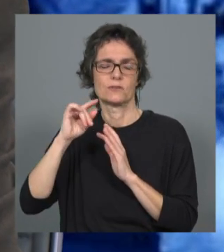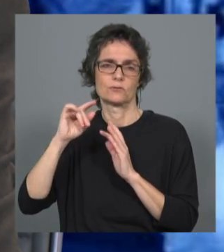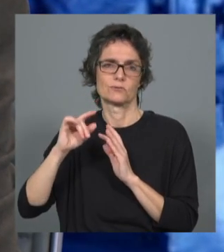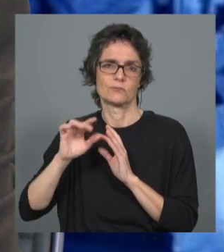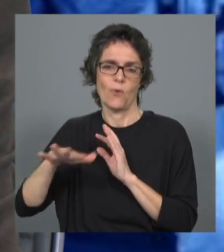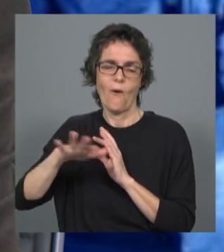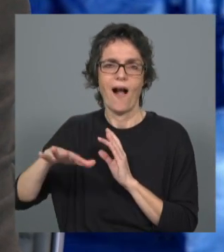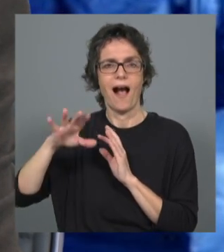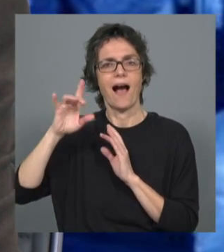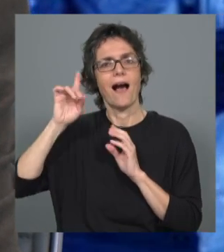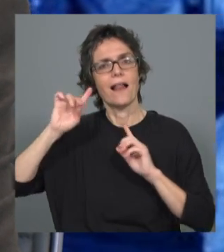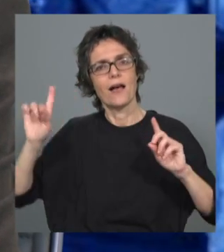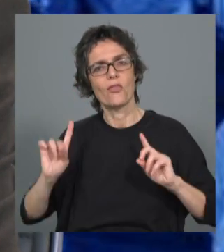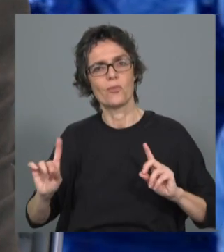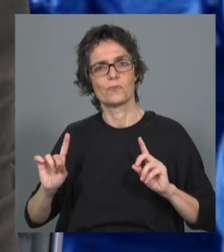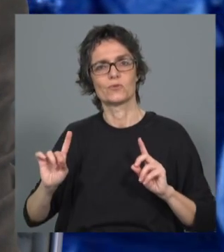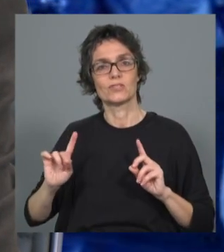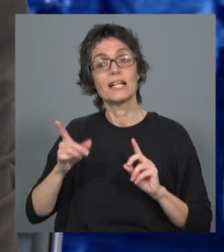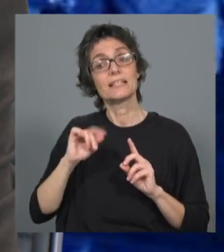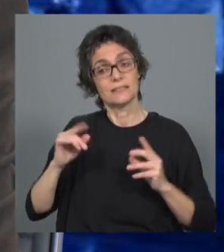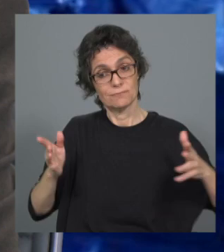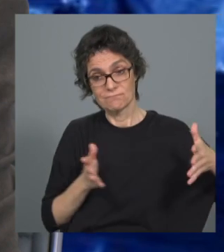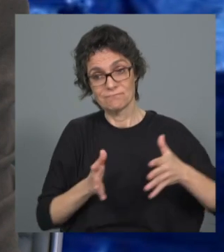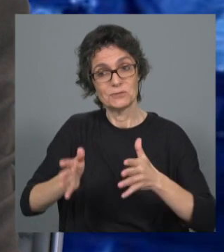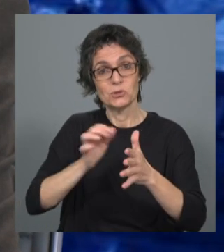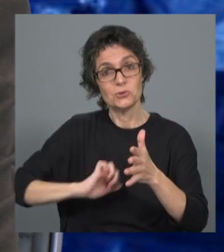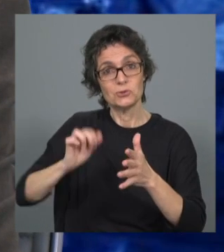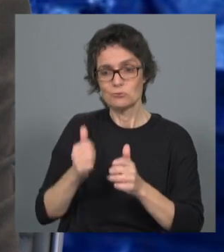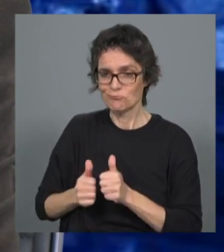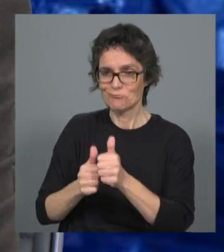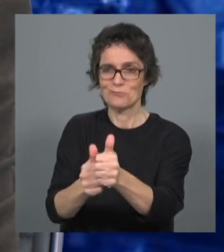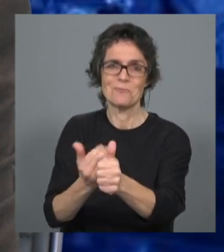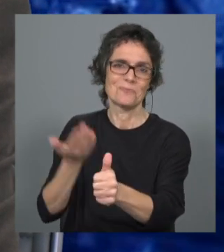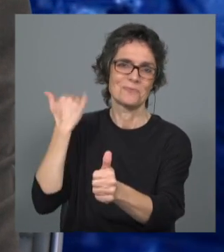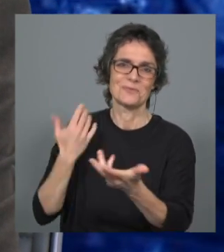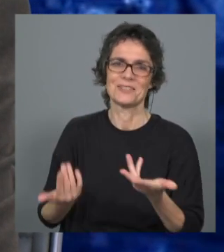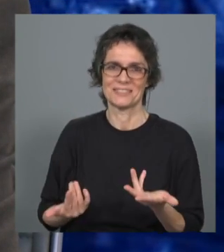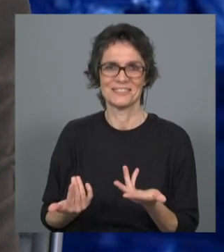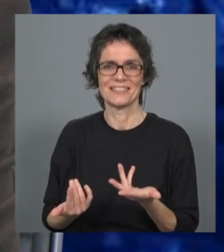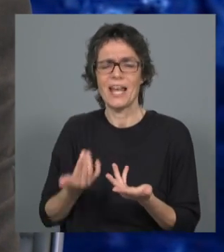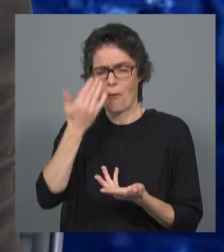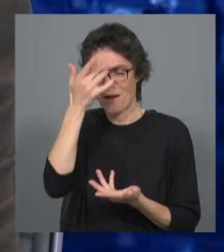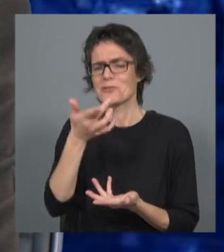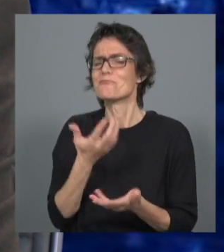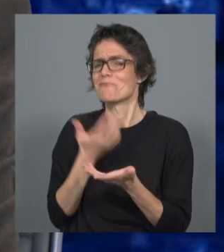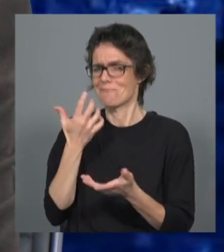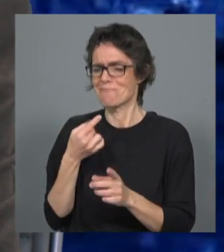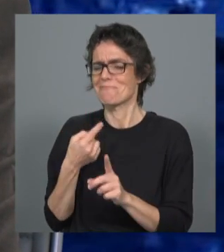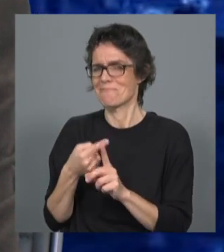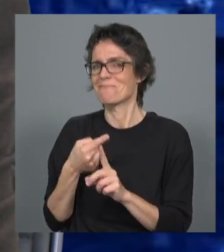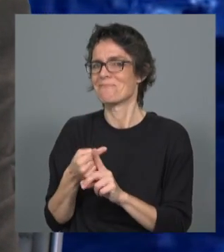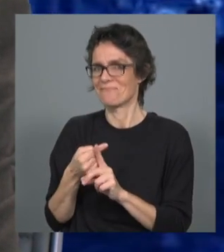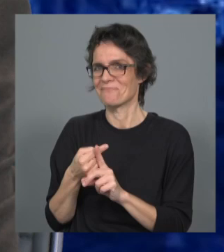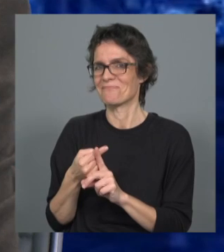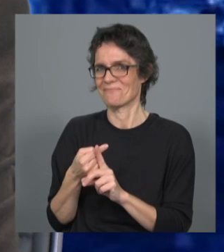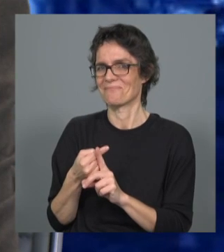um percurso na nossa disciplina e eu estou em crer que terá um impacto muito positivo porque é